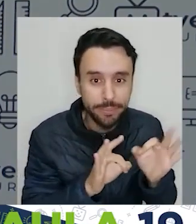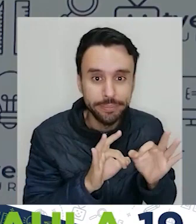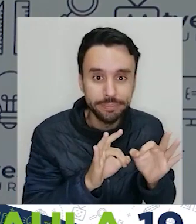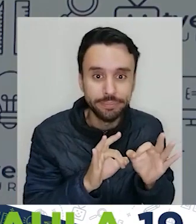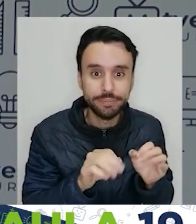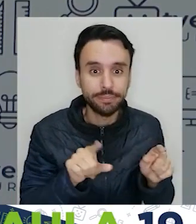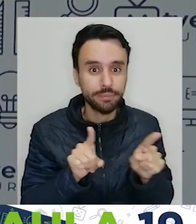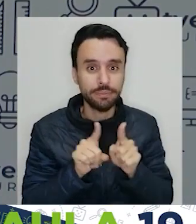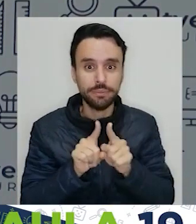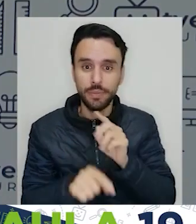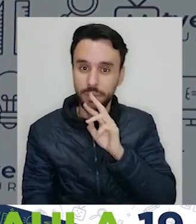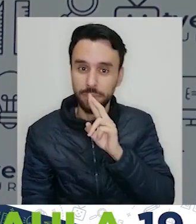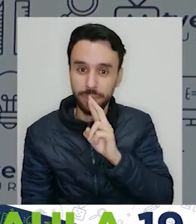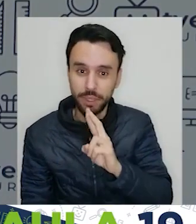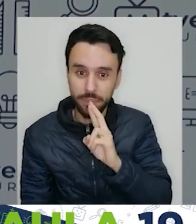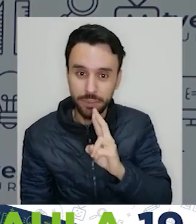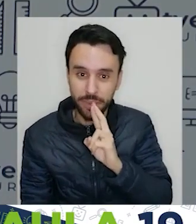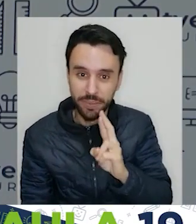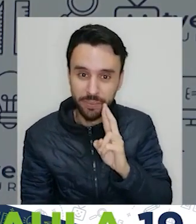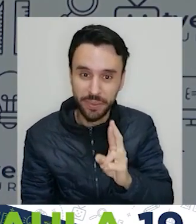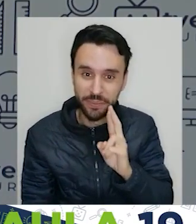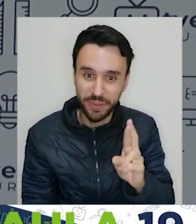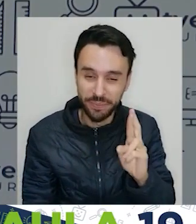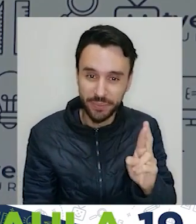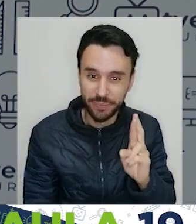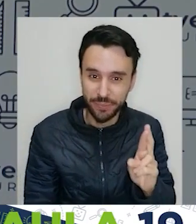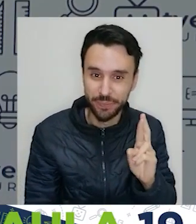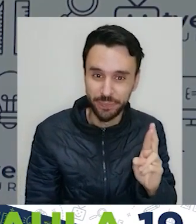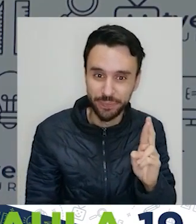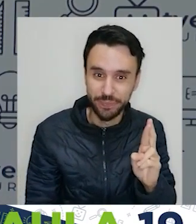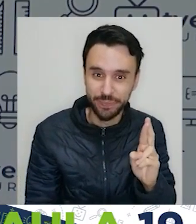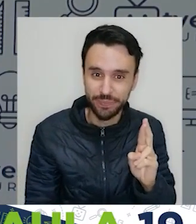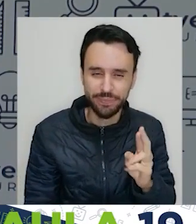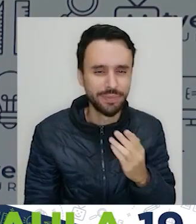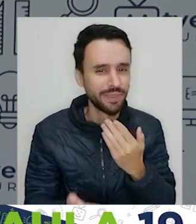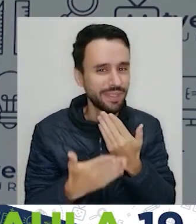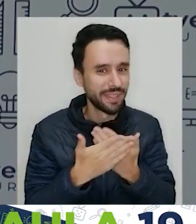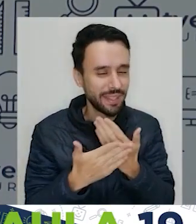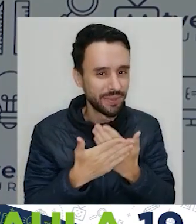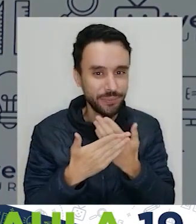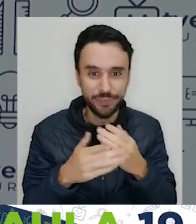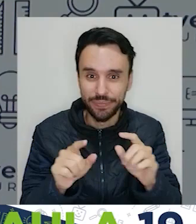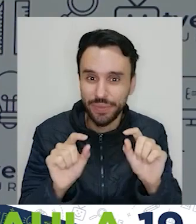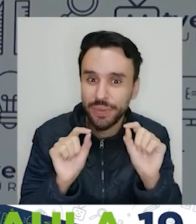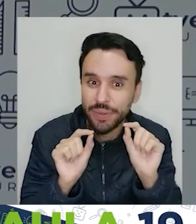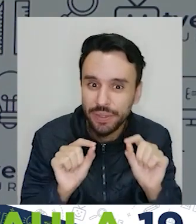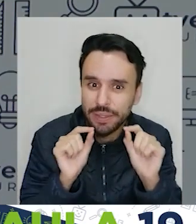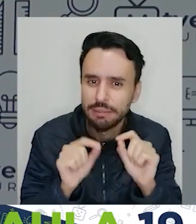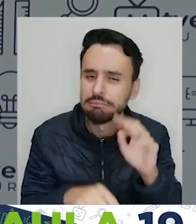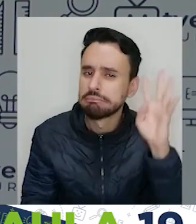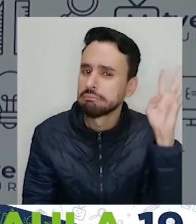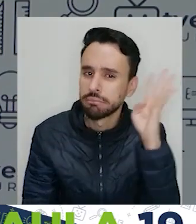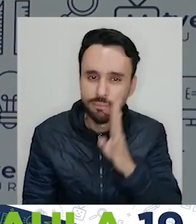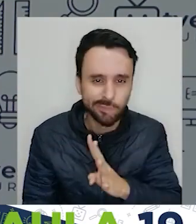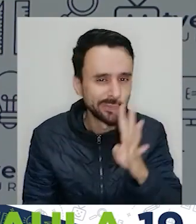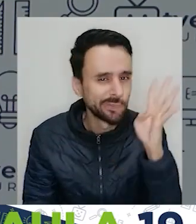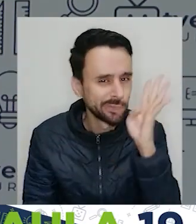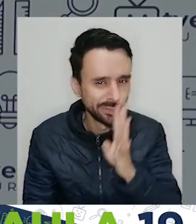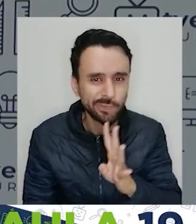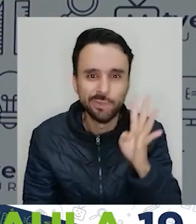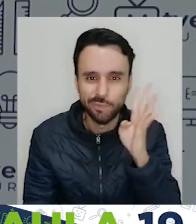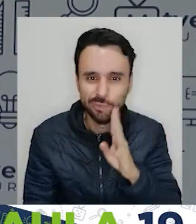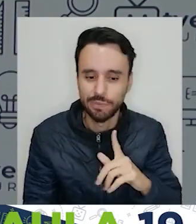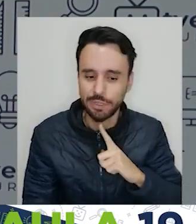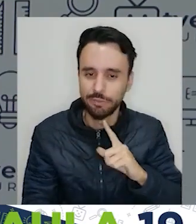e responder cada um dos desafios. Foi uma aula, como eu disse, muito legal. Fizemos